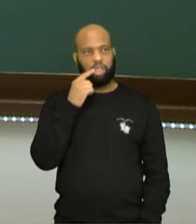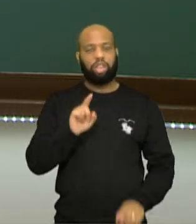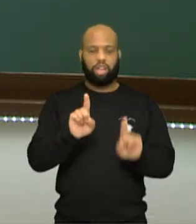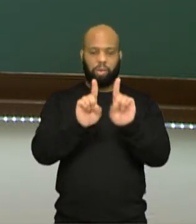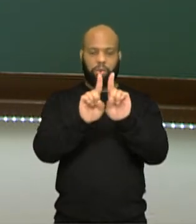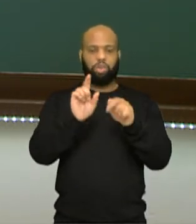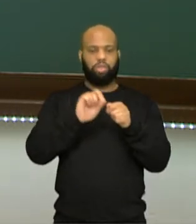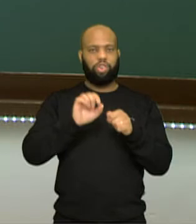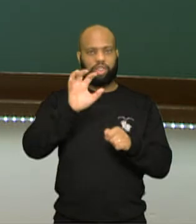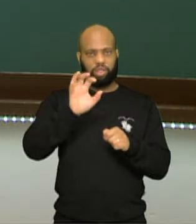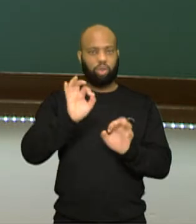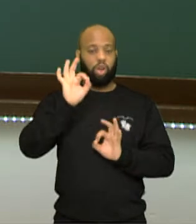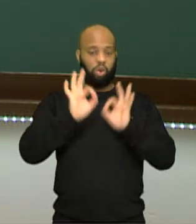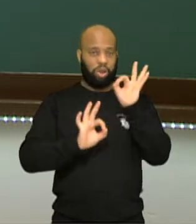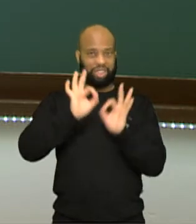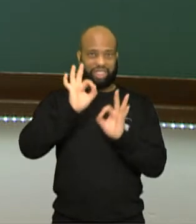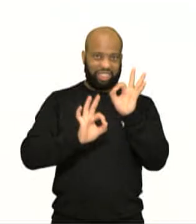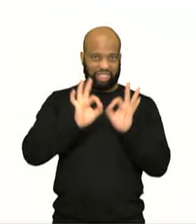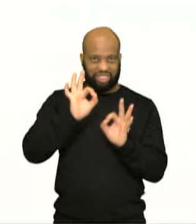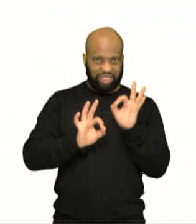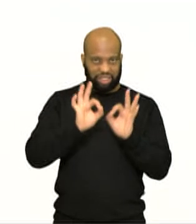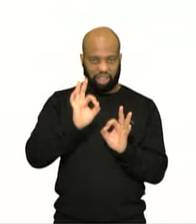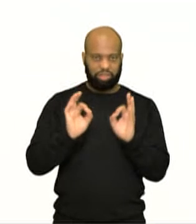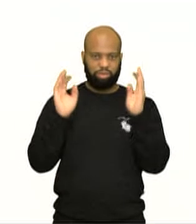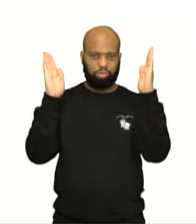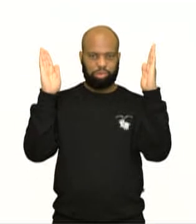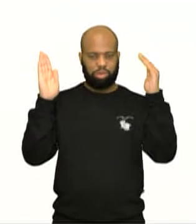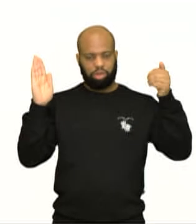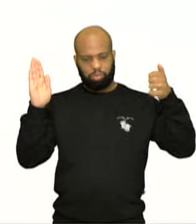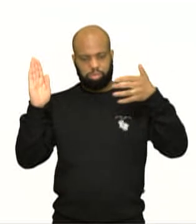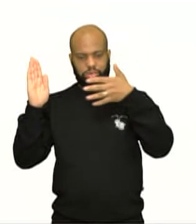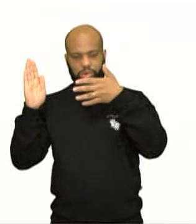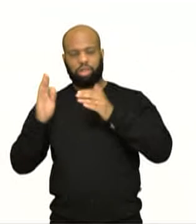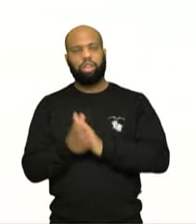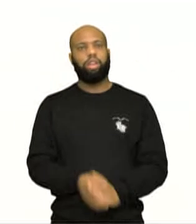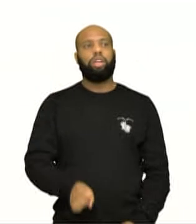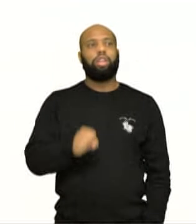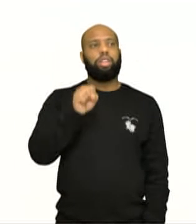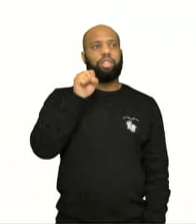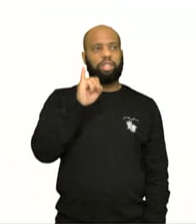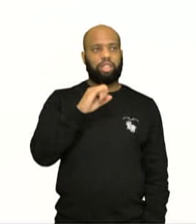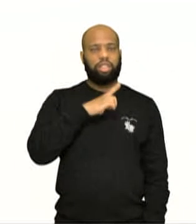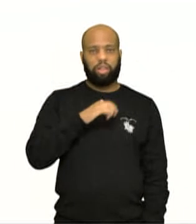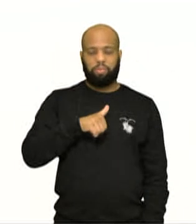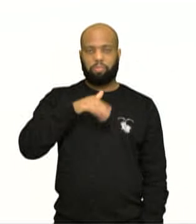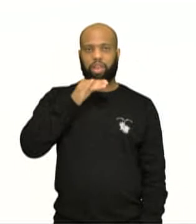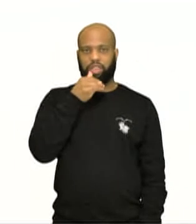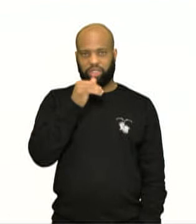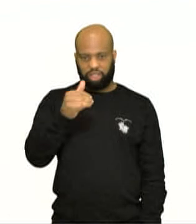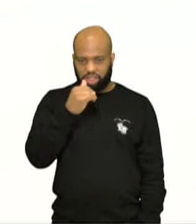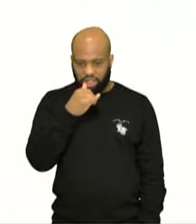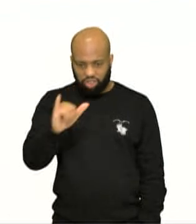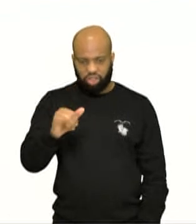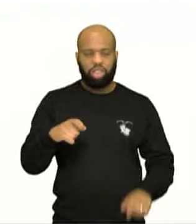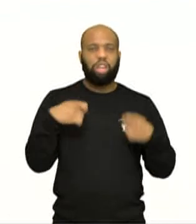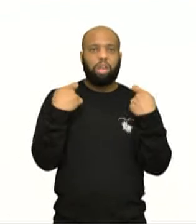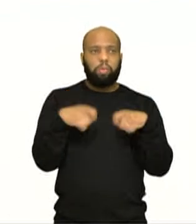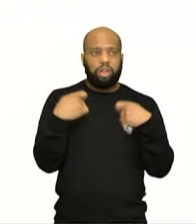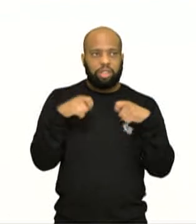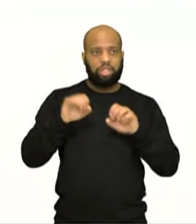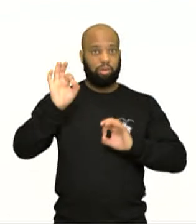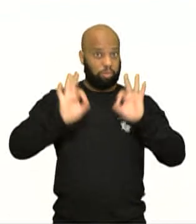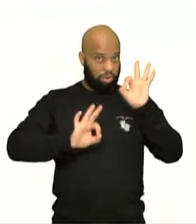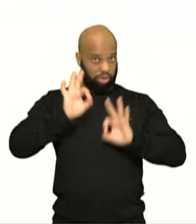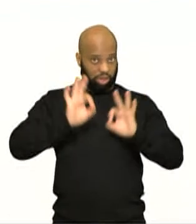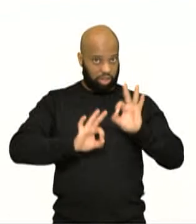faz isso ali a linha essas esses de pausa elétricos né Quanto mais energia força for